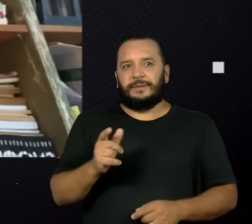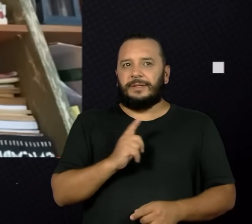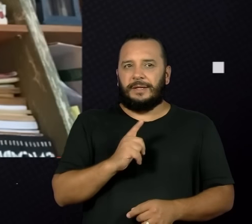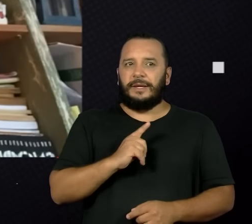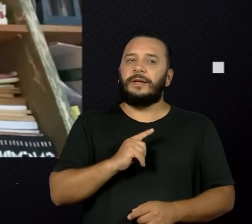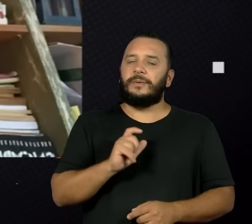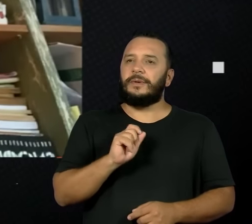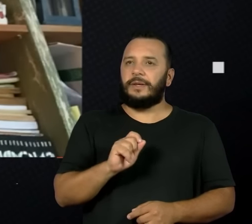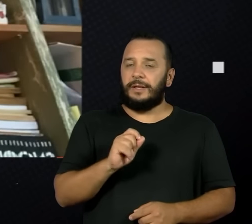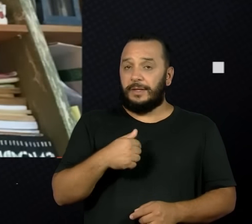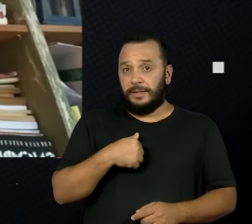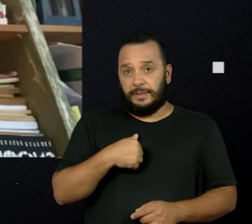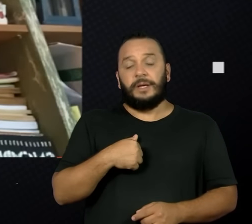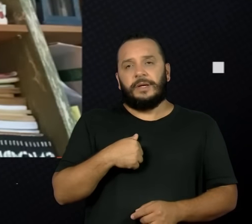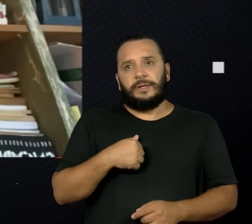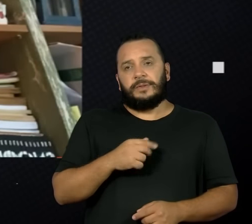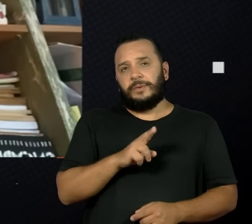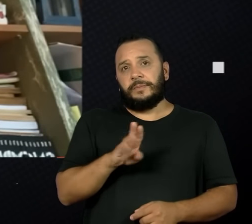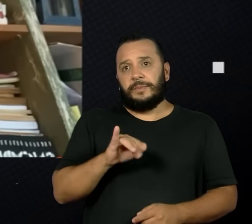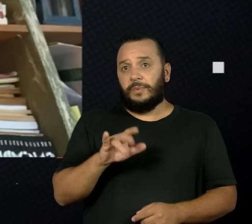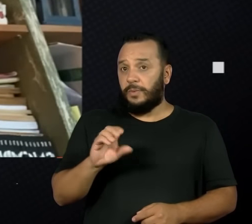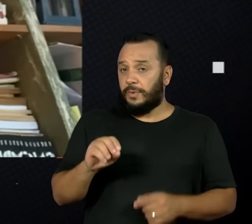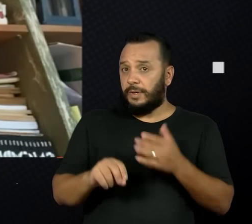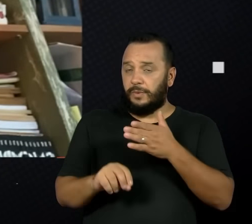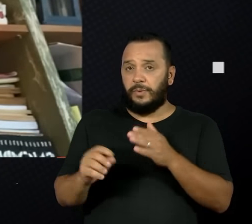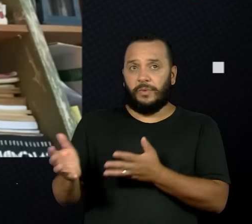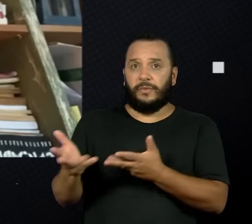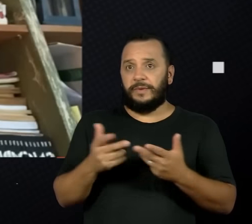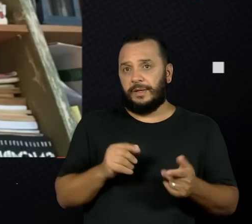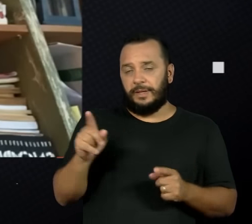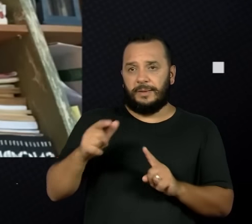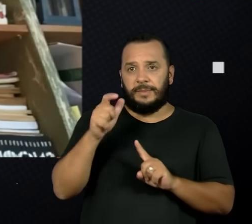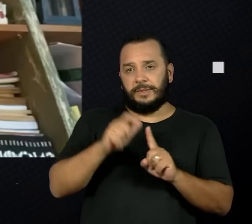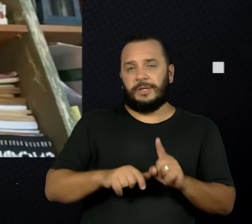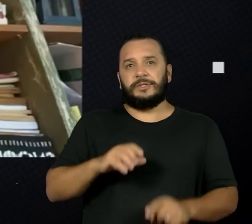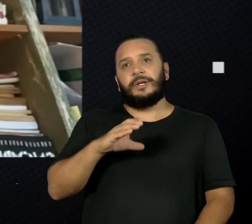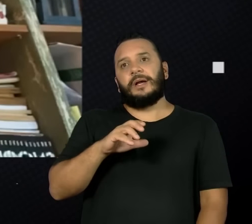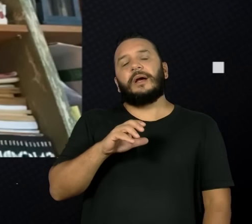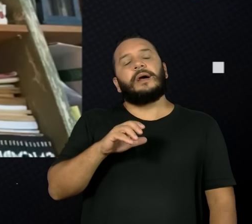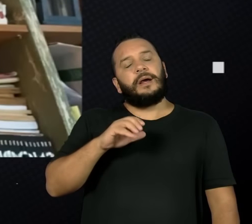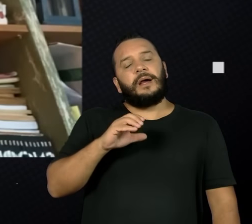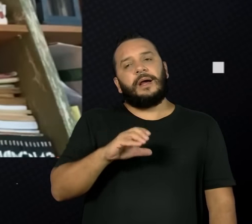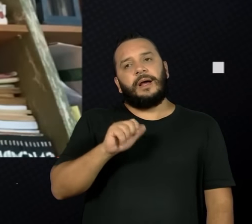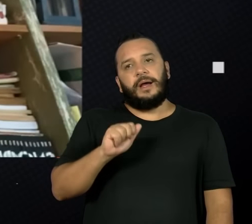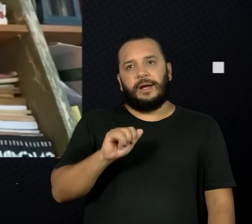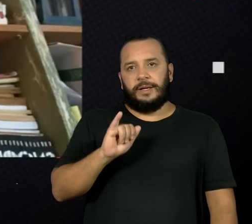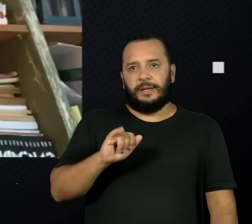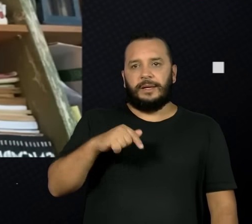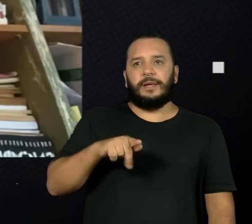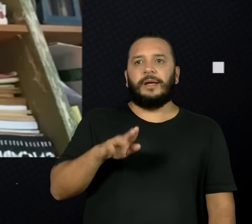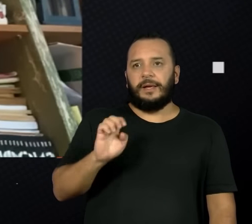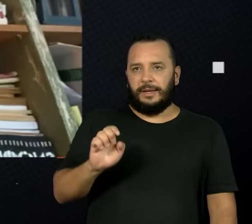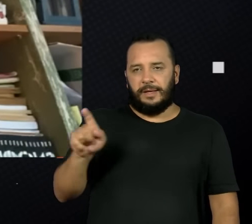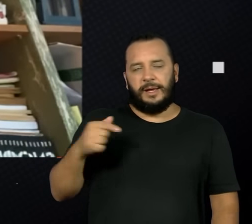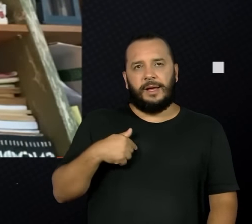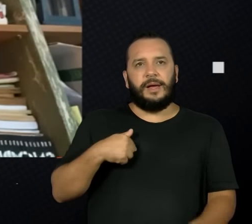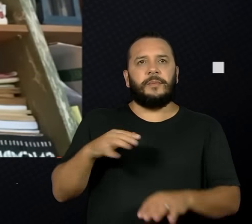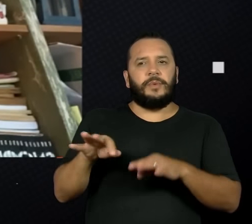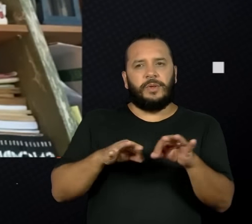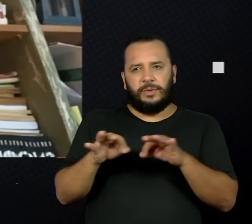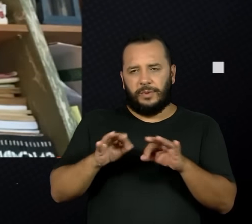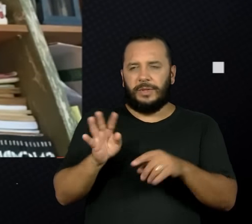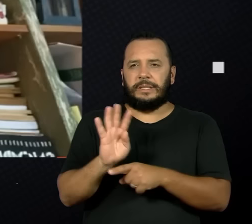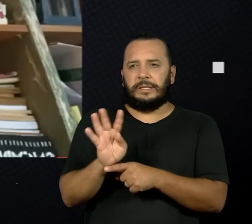retake e eu convidei o Fábio para fazer o personagem do Caí que era um produtor de cinema um publicitário inescrupuloso